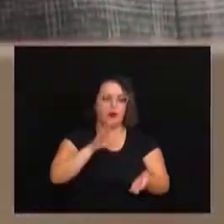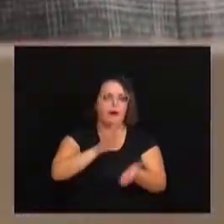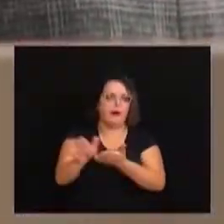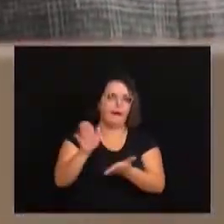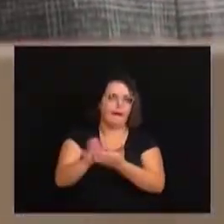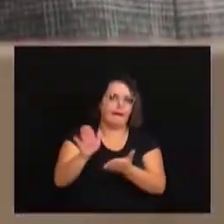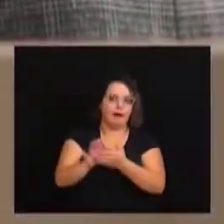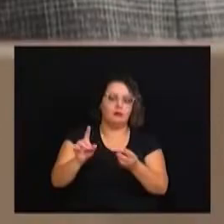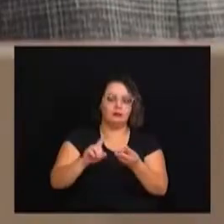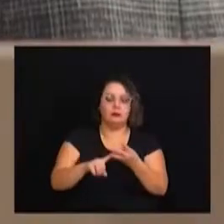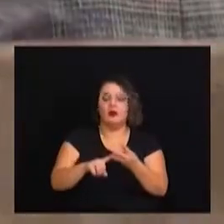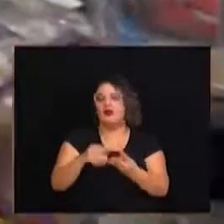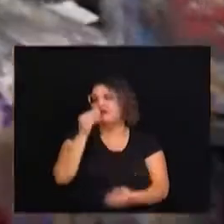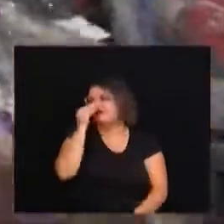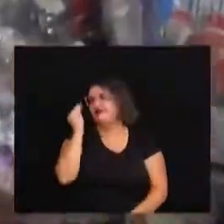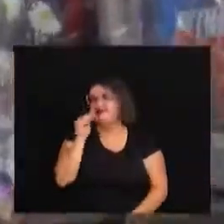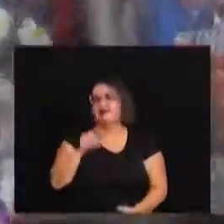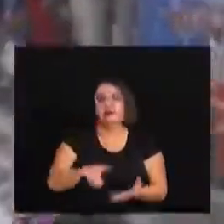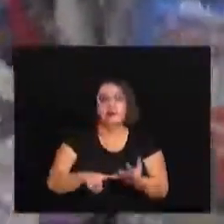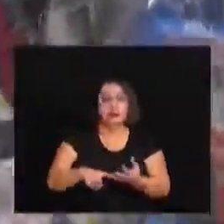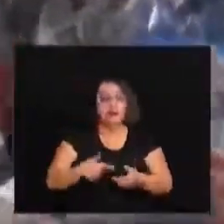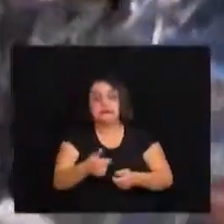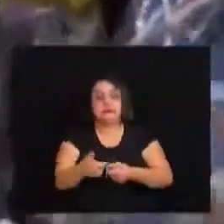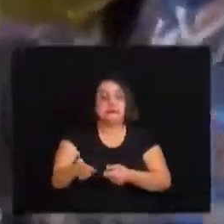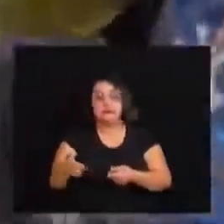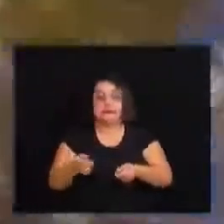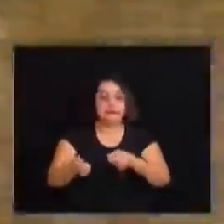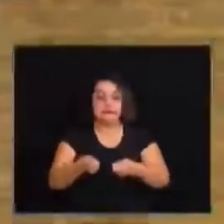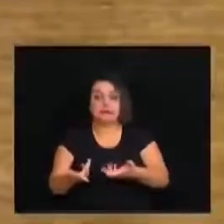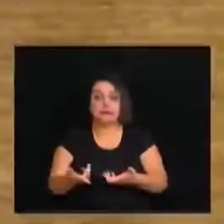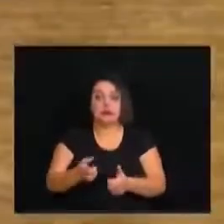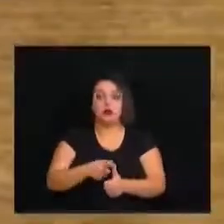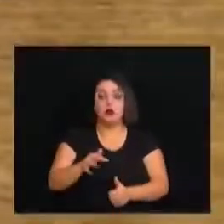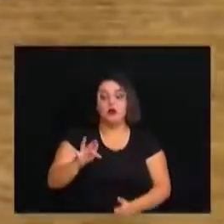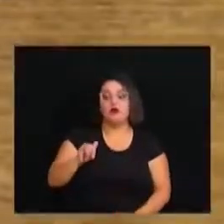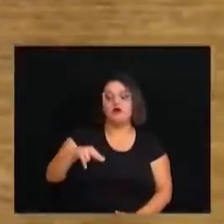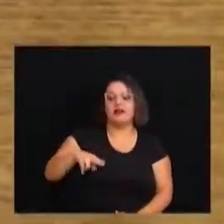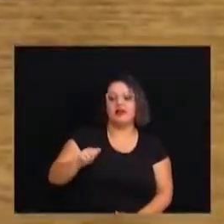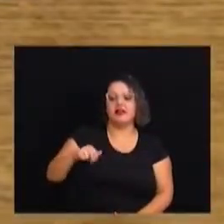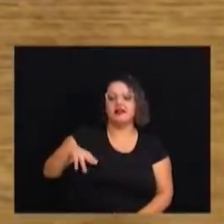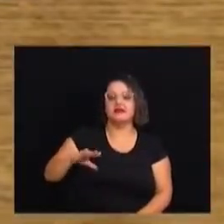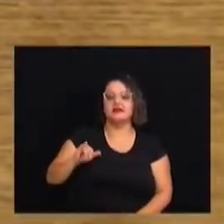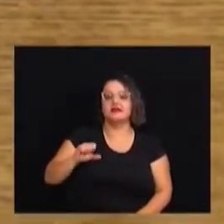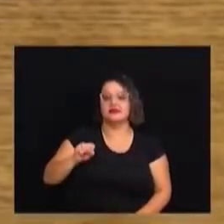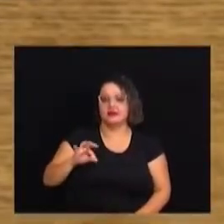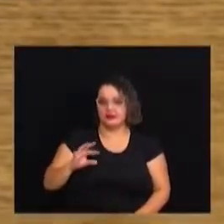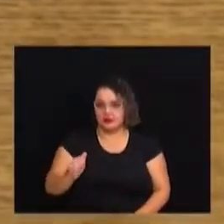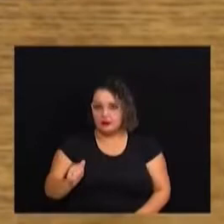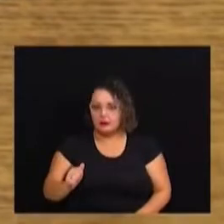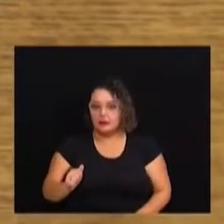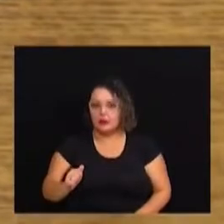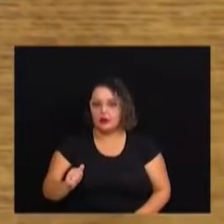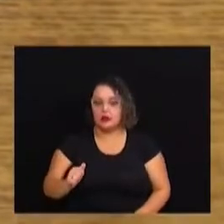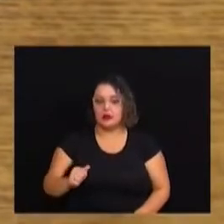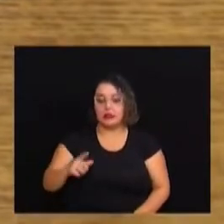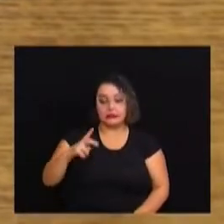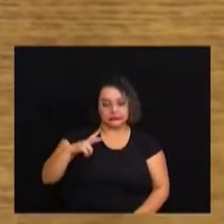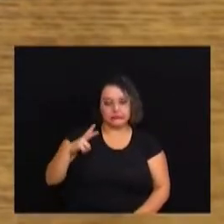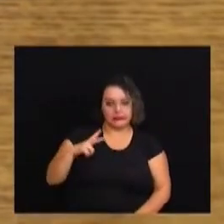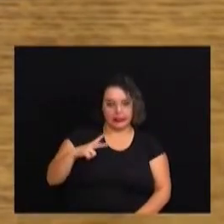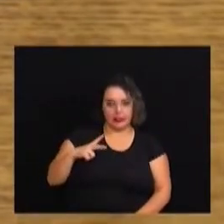gastador, o desligado, o descontrolado e o financista, eles possuem as